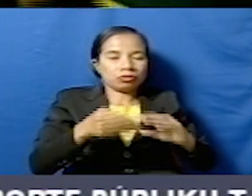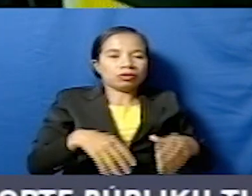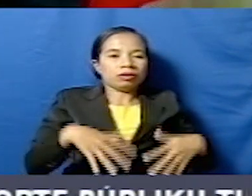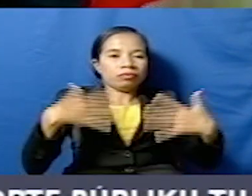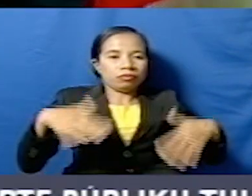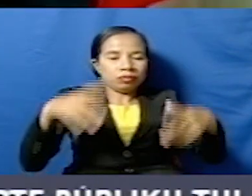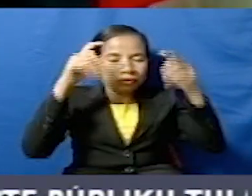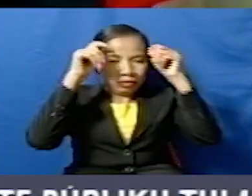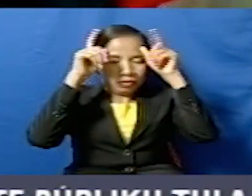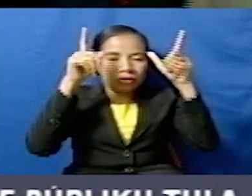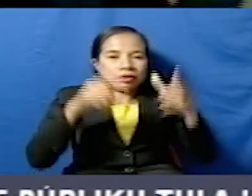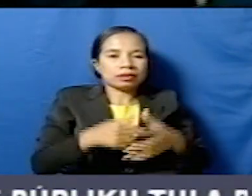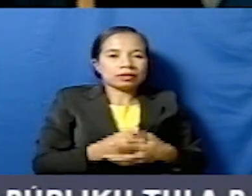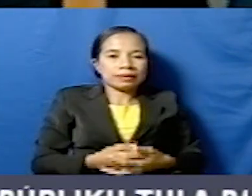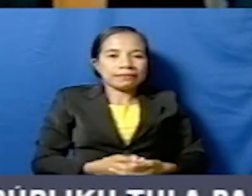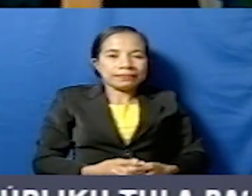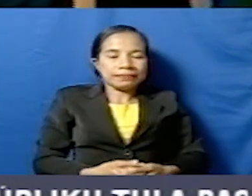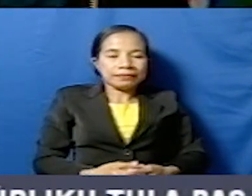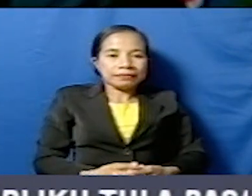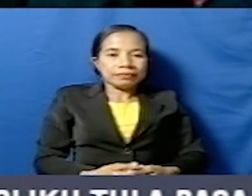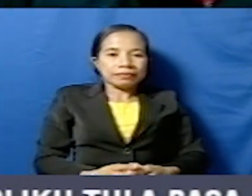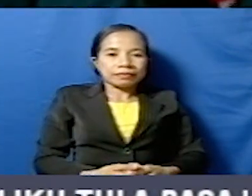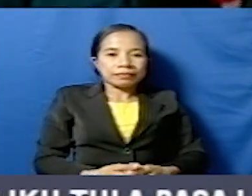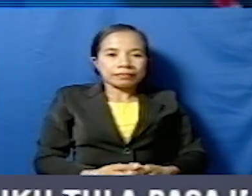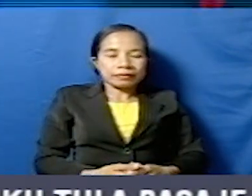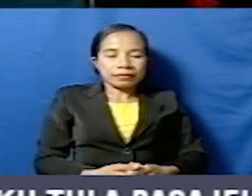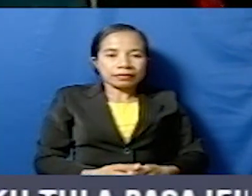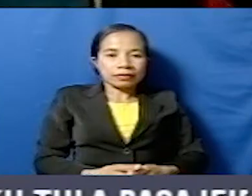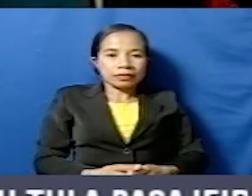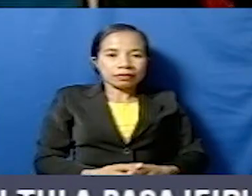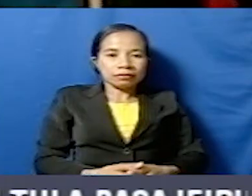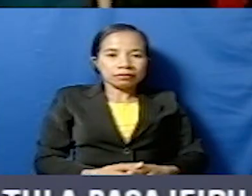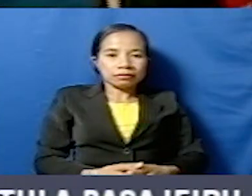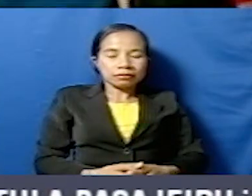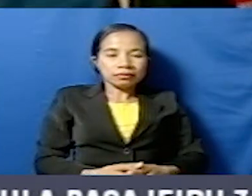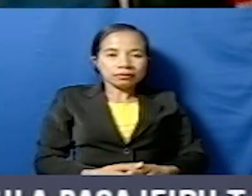Timor-Leste Nian. Rony Silva, Miguel Faluchai, RTTL.